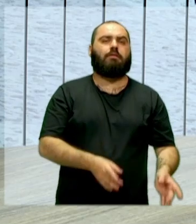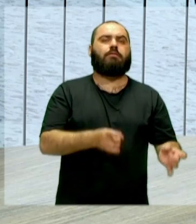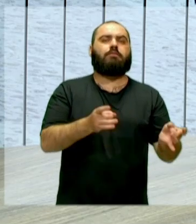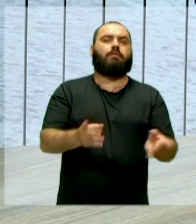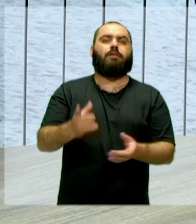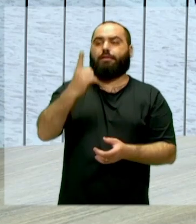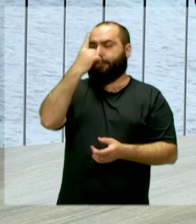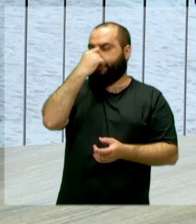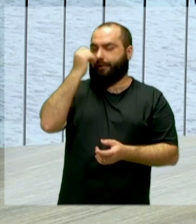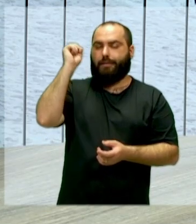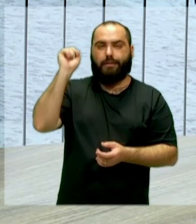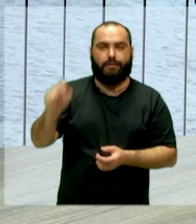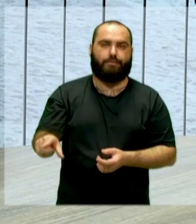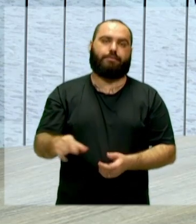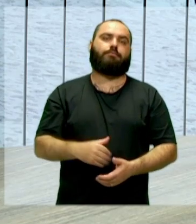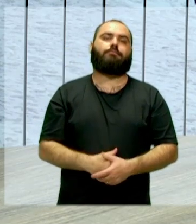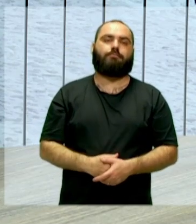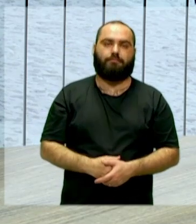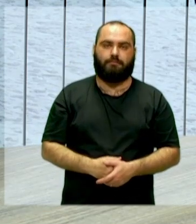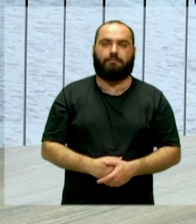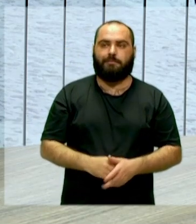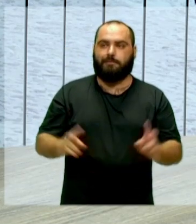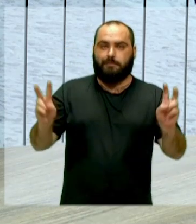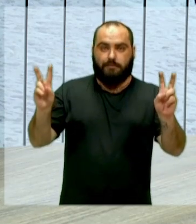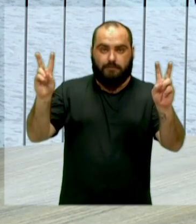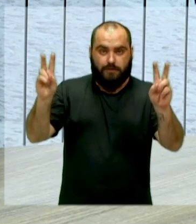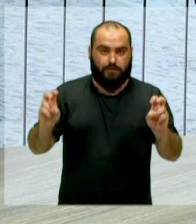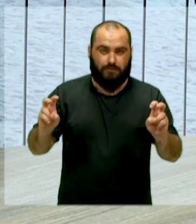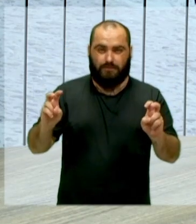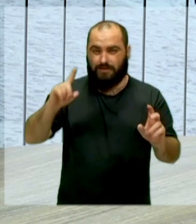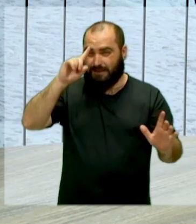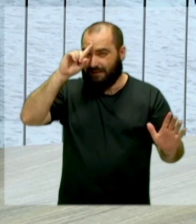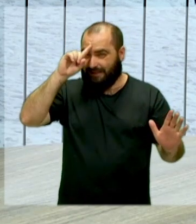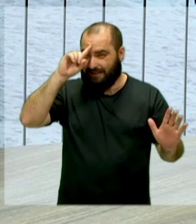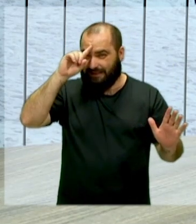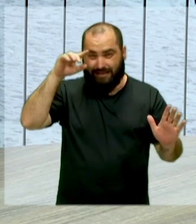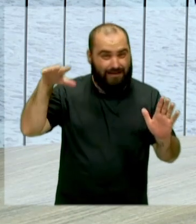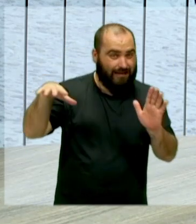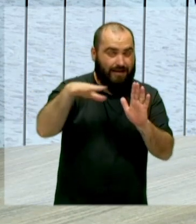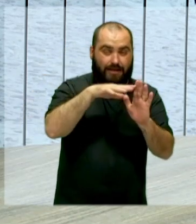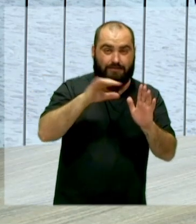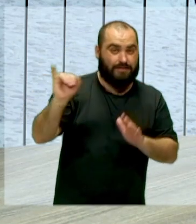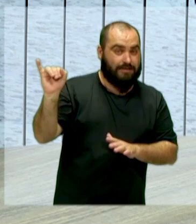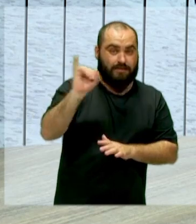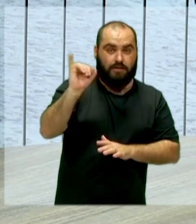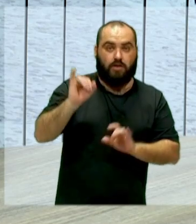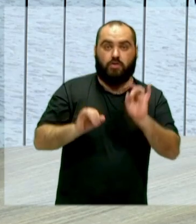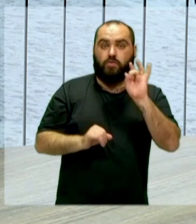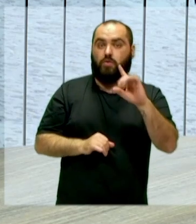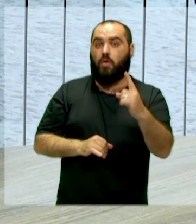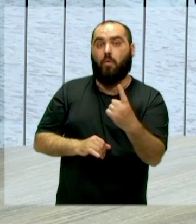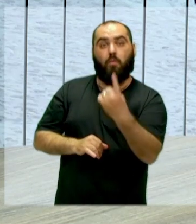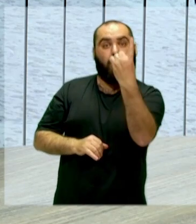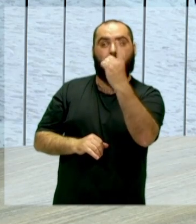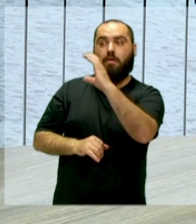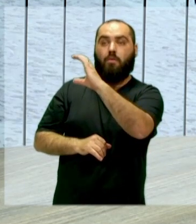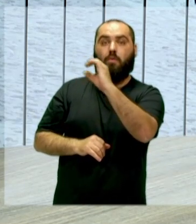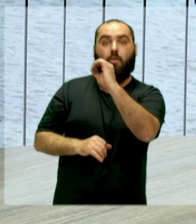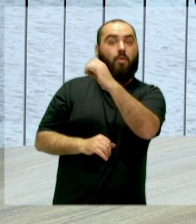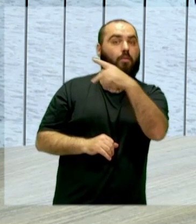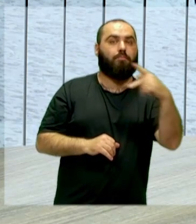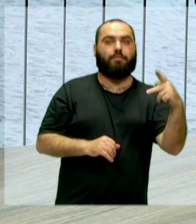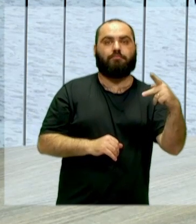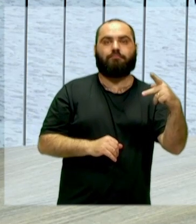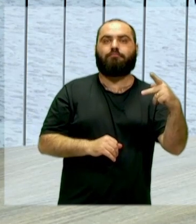os grandes Desafios que eu acredito que tem em Itajaí é que a gente só tem uma cooperativa de reciclagem